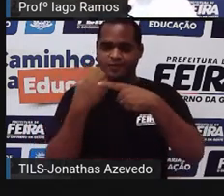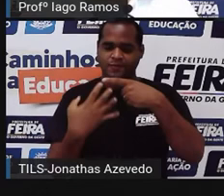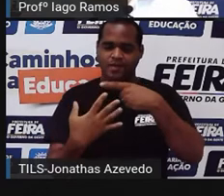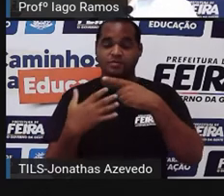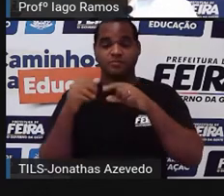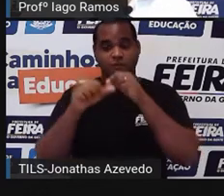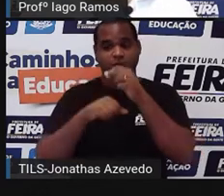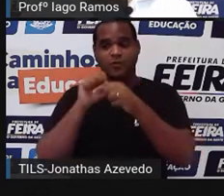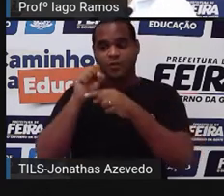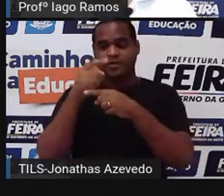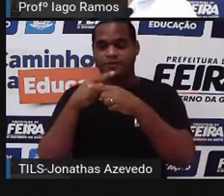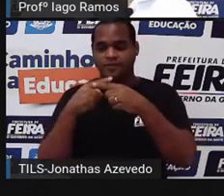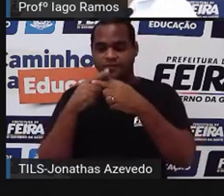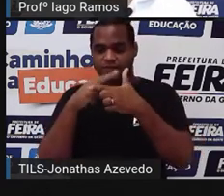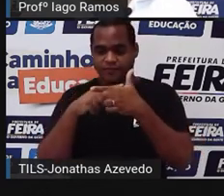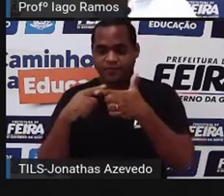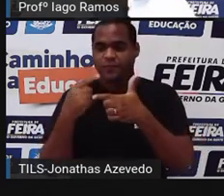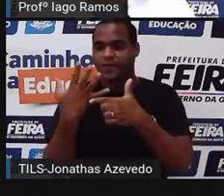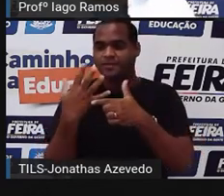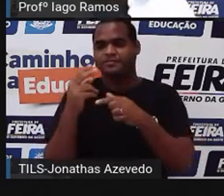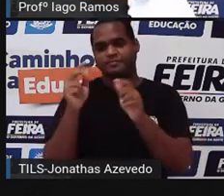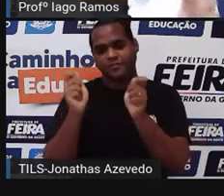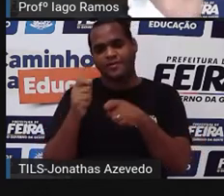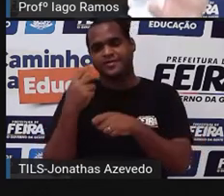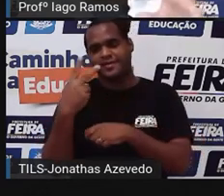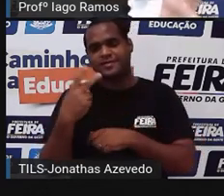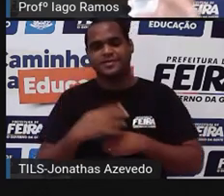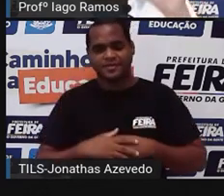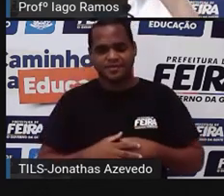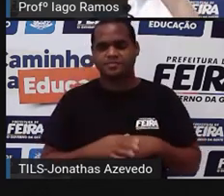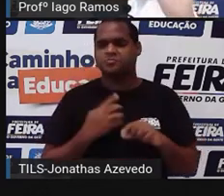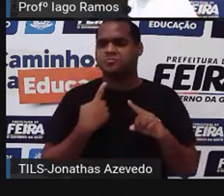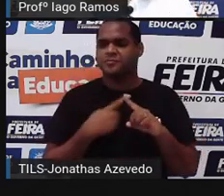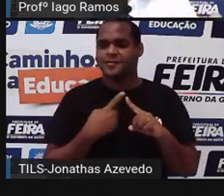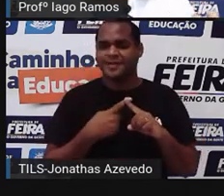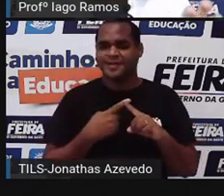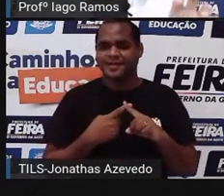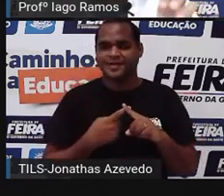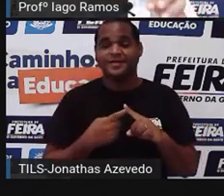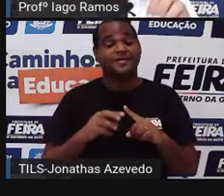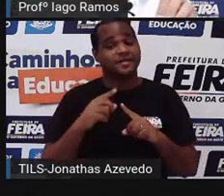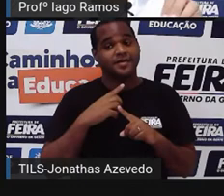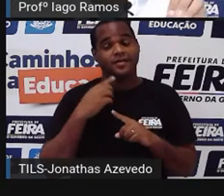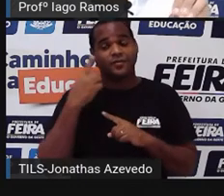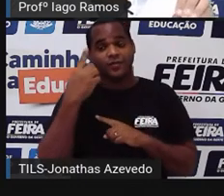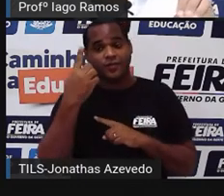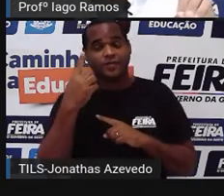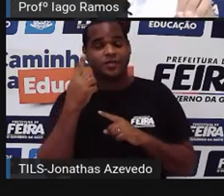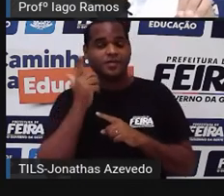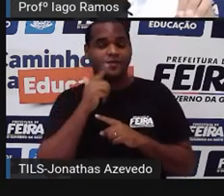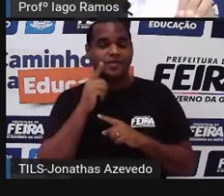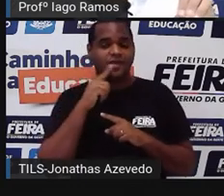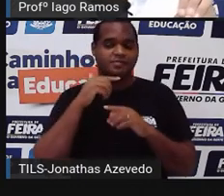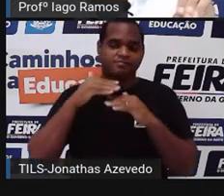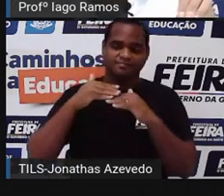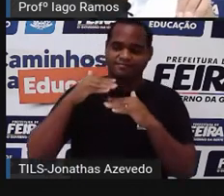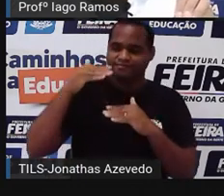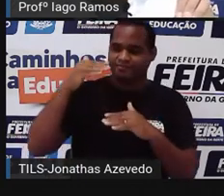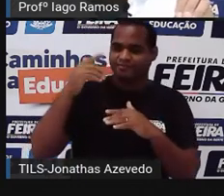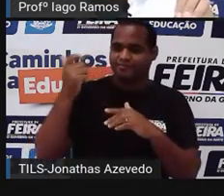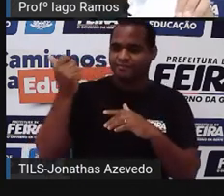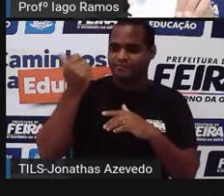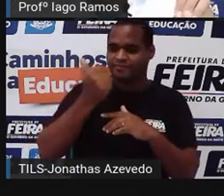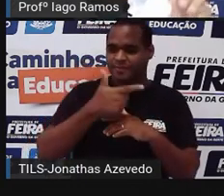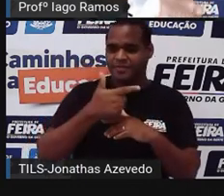quatro que dá dois porque Professor porque os lados do triângulo um aumentam o